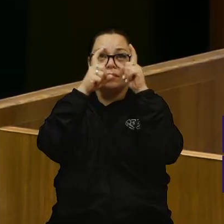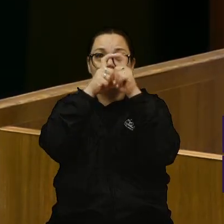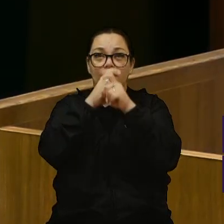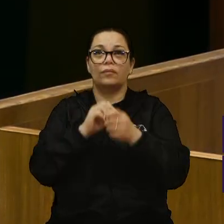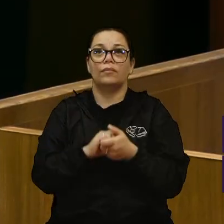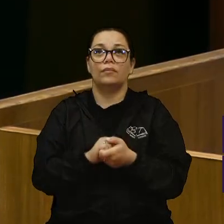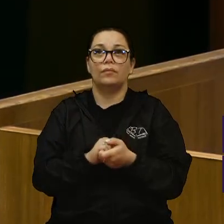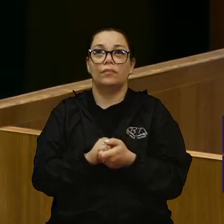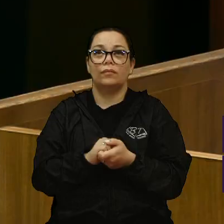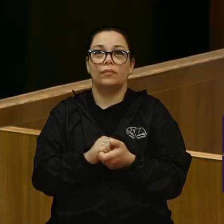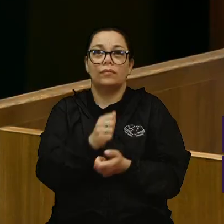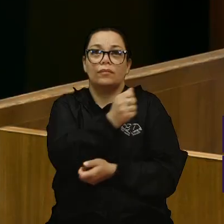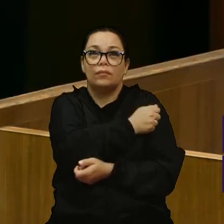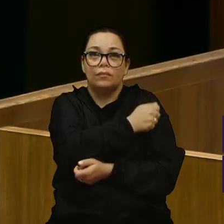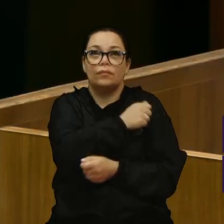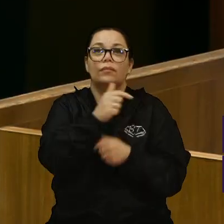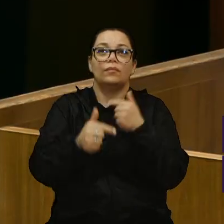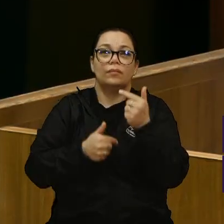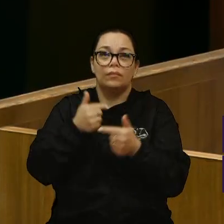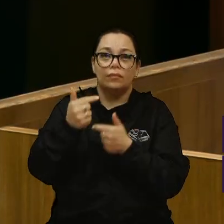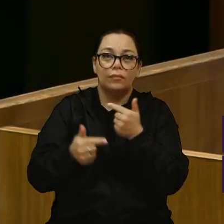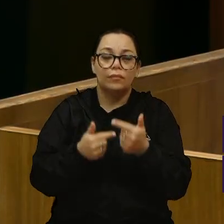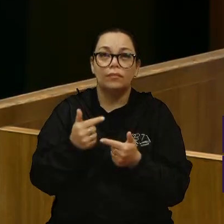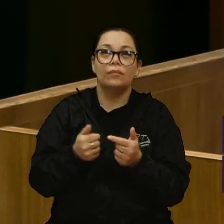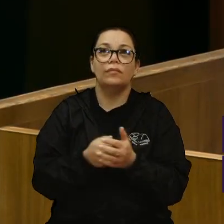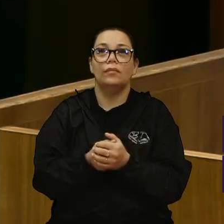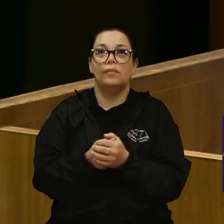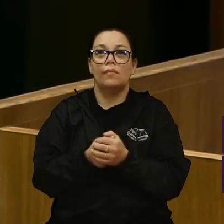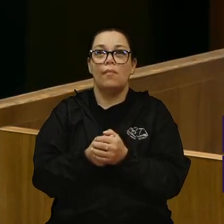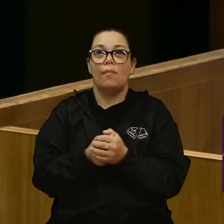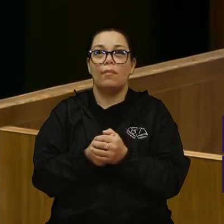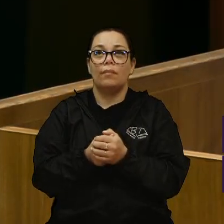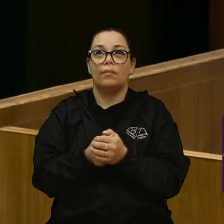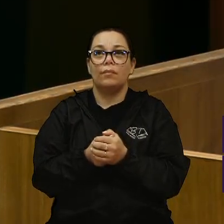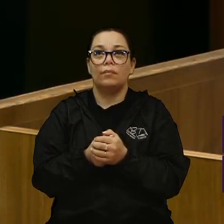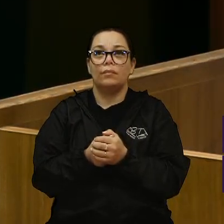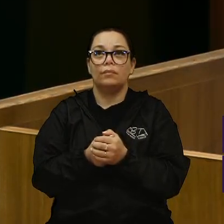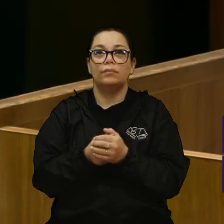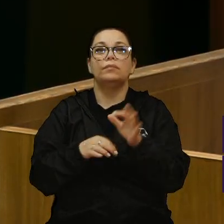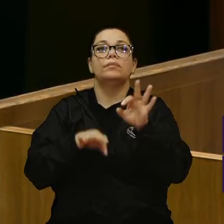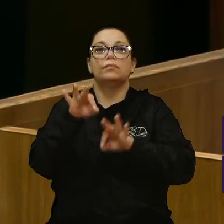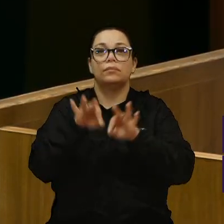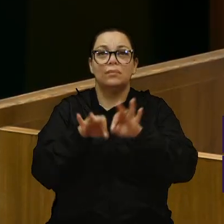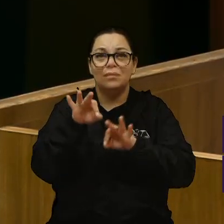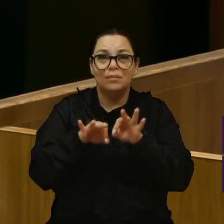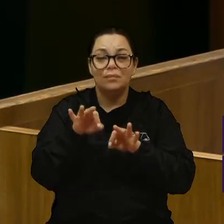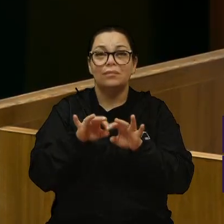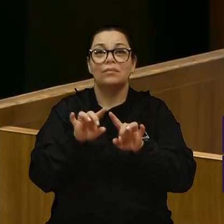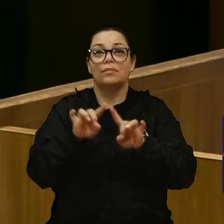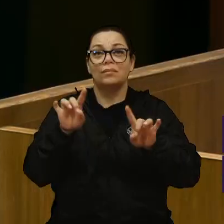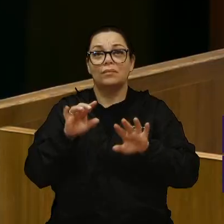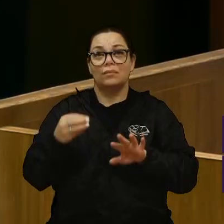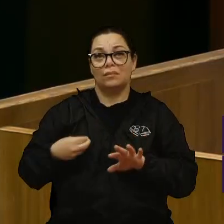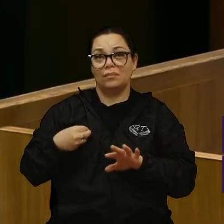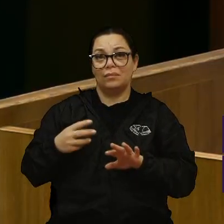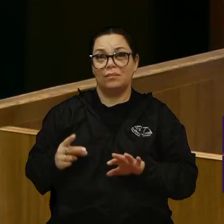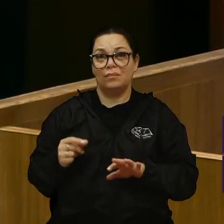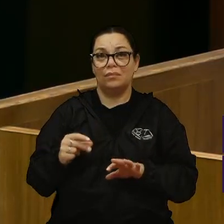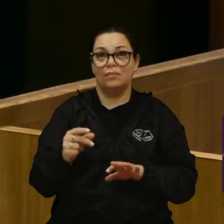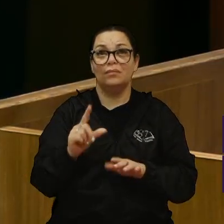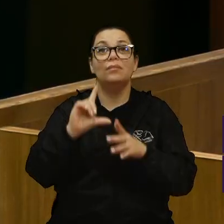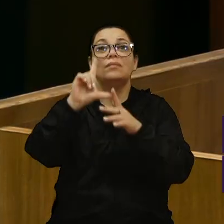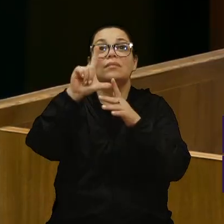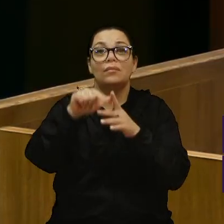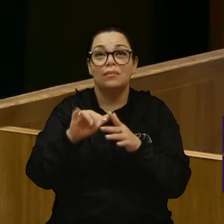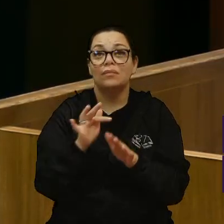nossos alunos são alunos trabalhadores, quando eles deveriam só estar estudando, se preparando para vir a ser